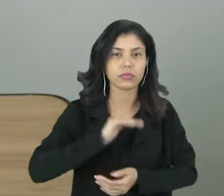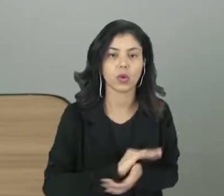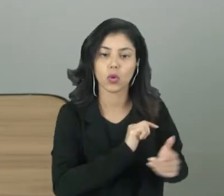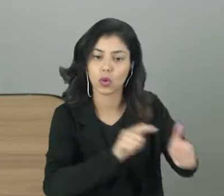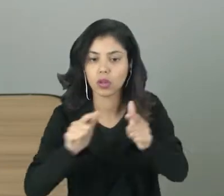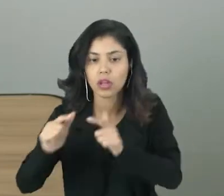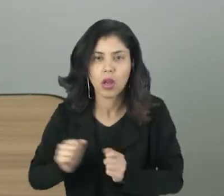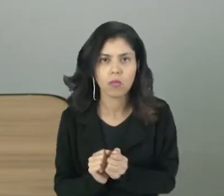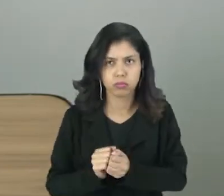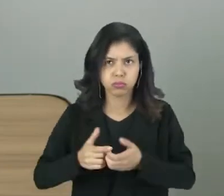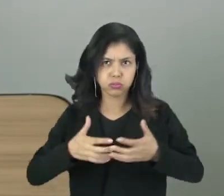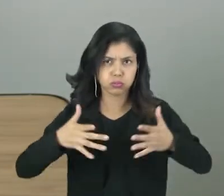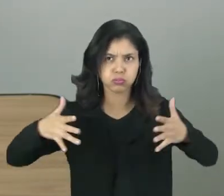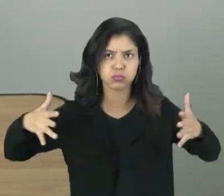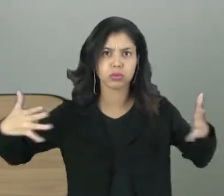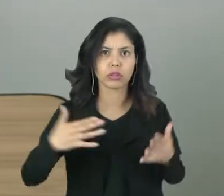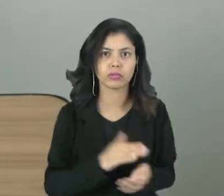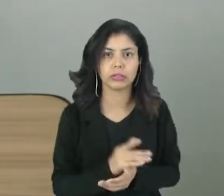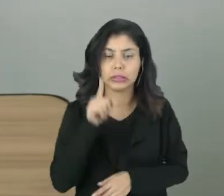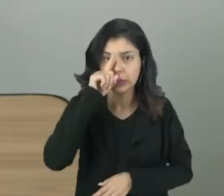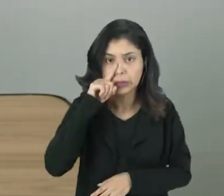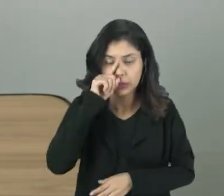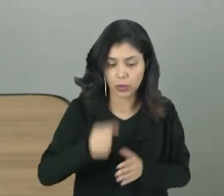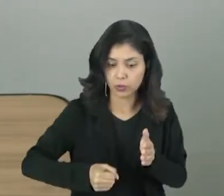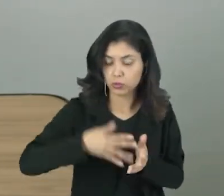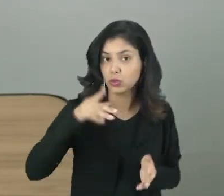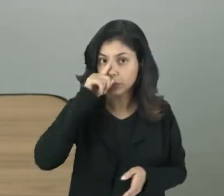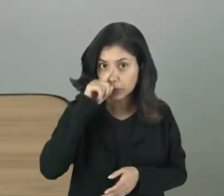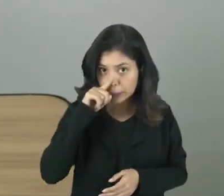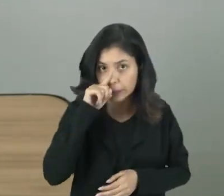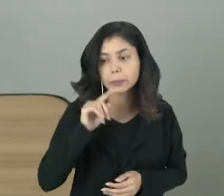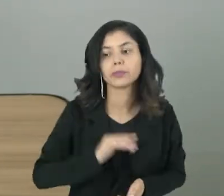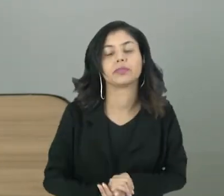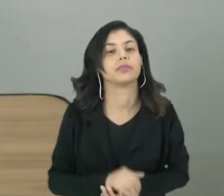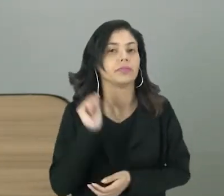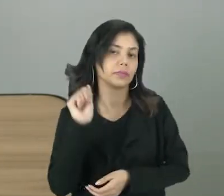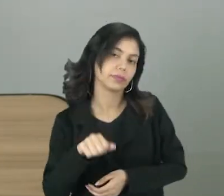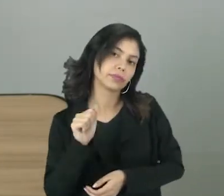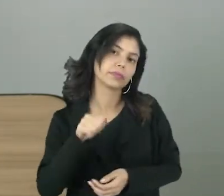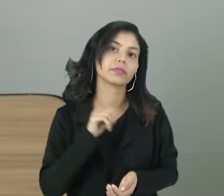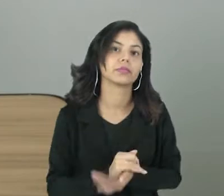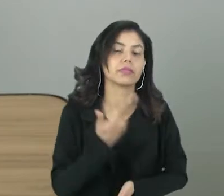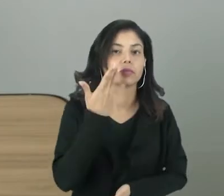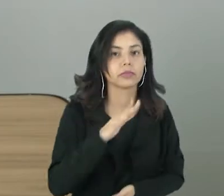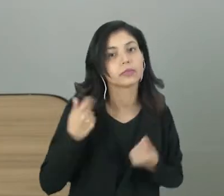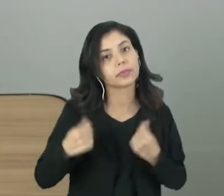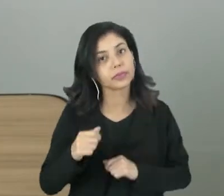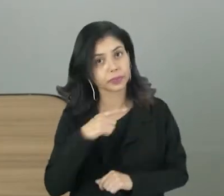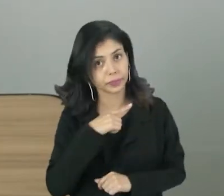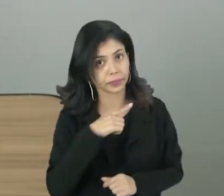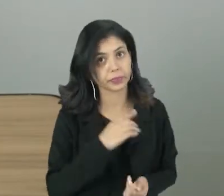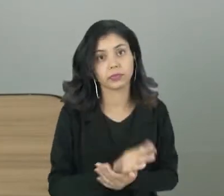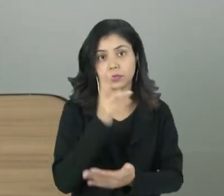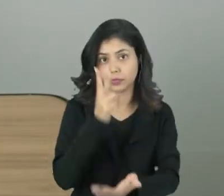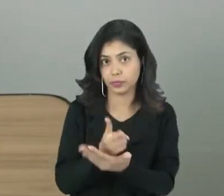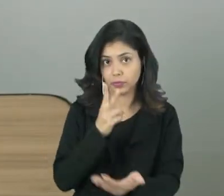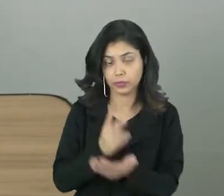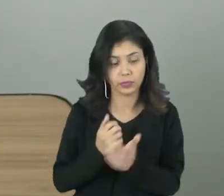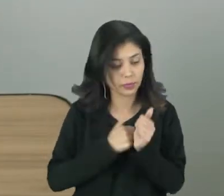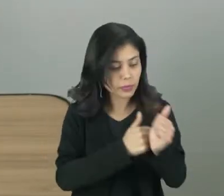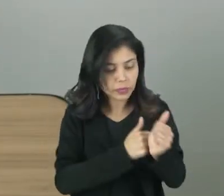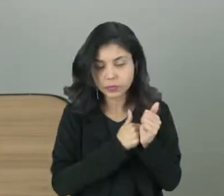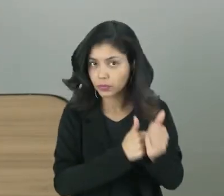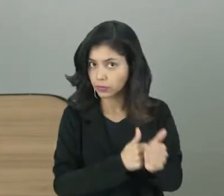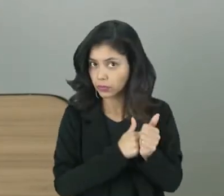os lugares estão cheios de perigos são muito perigosos não é mesmo crianças têm que estar e tem que estar sempre